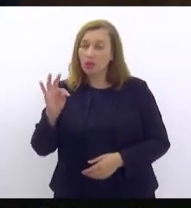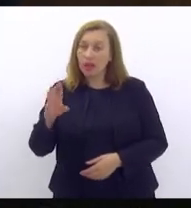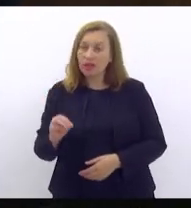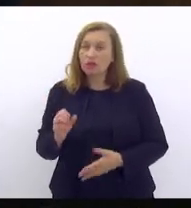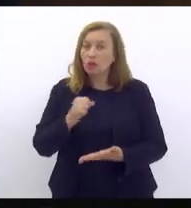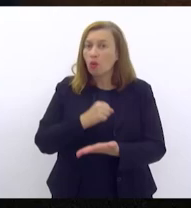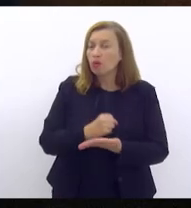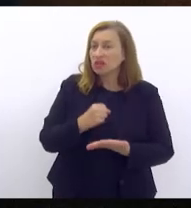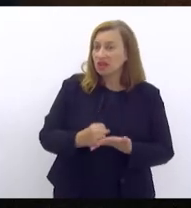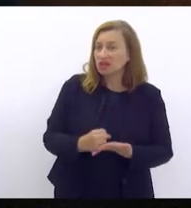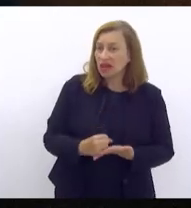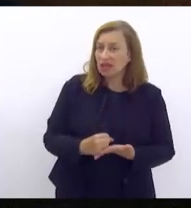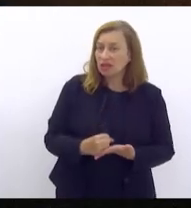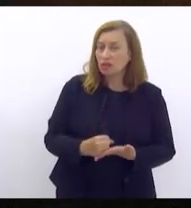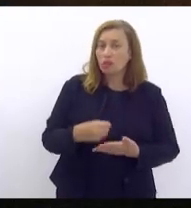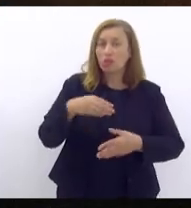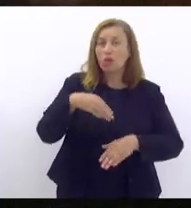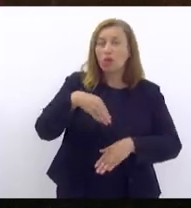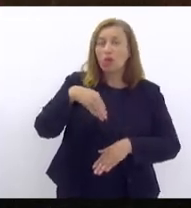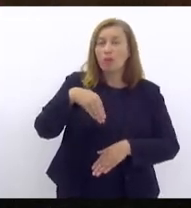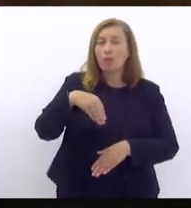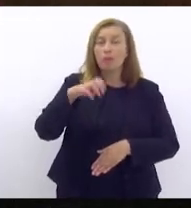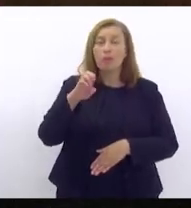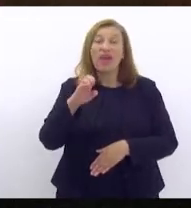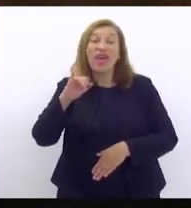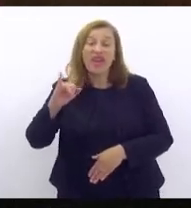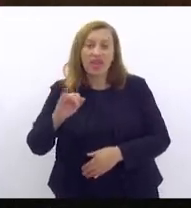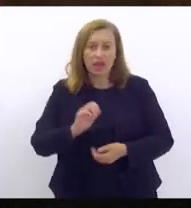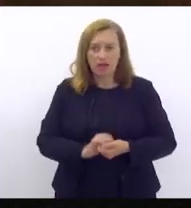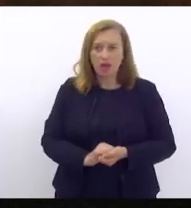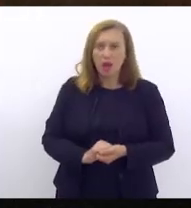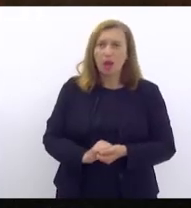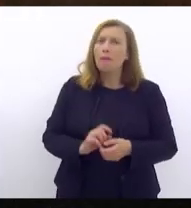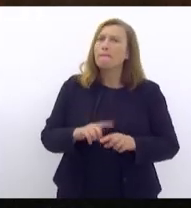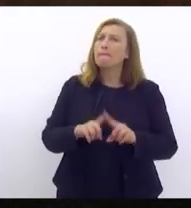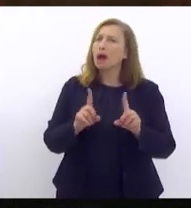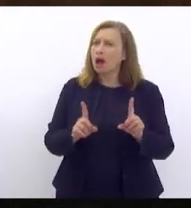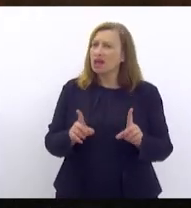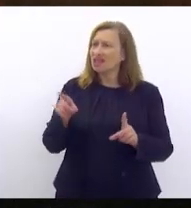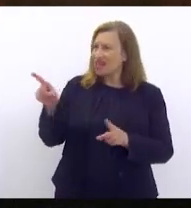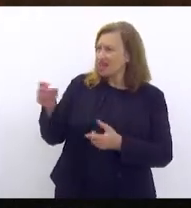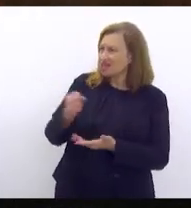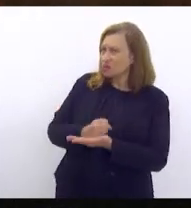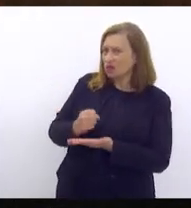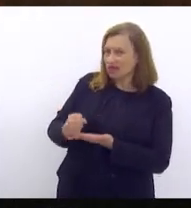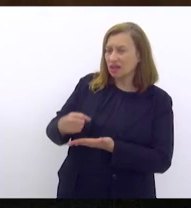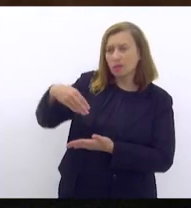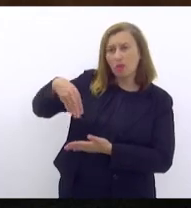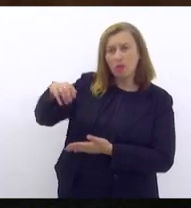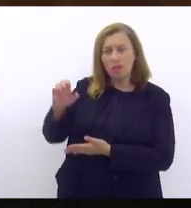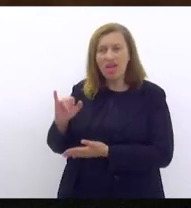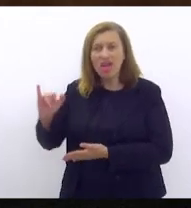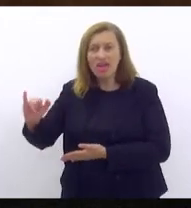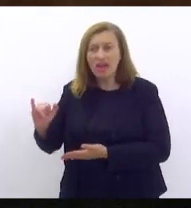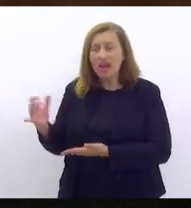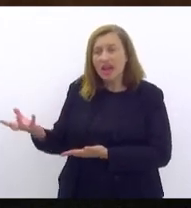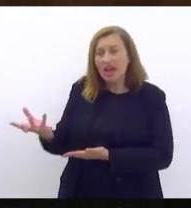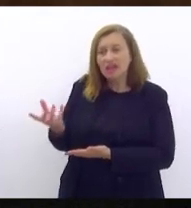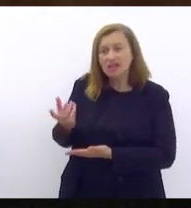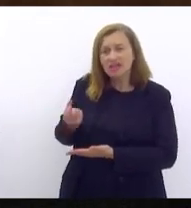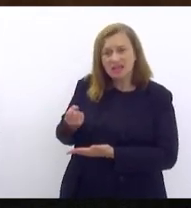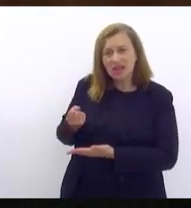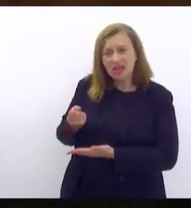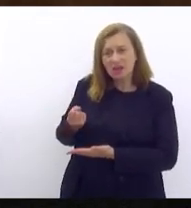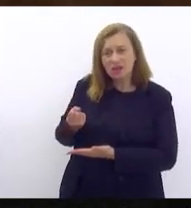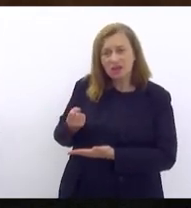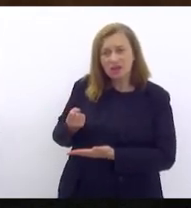contratados por MEI. Só que esses contratados por MEI receberam, né,